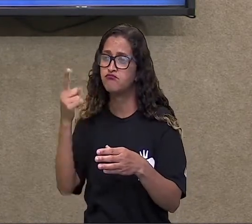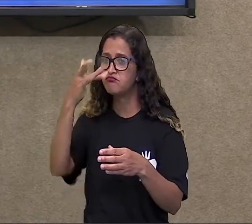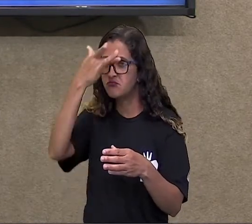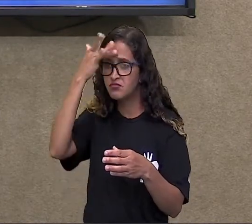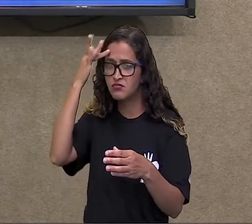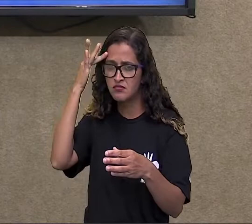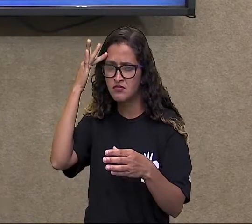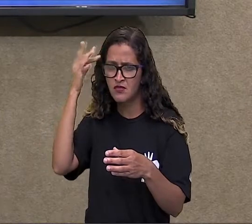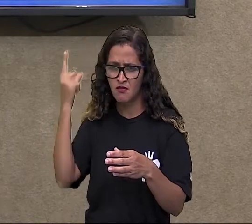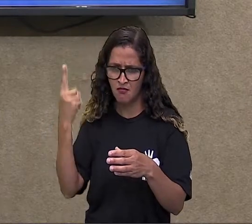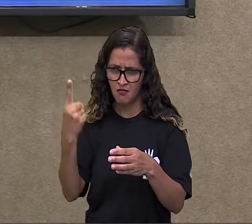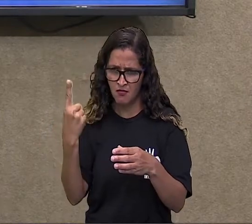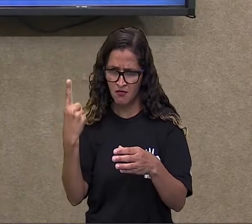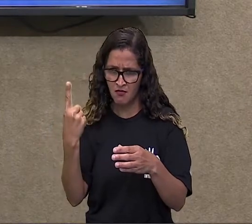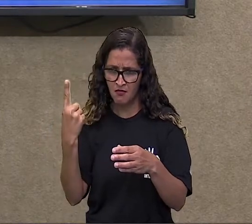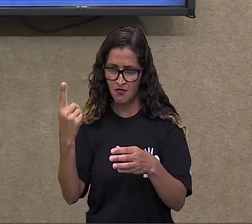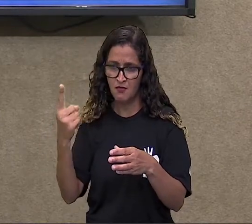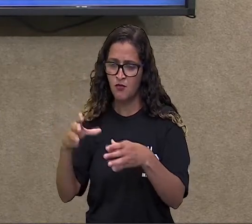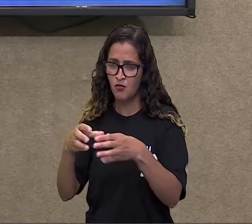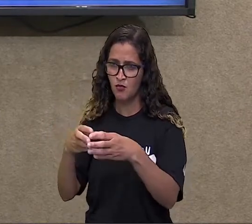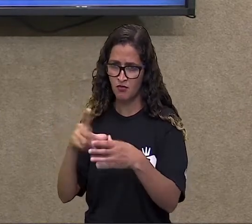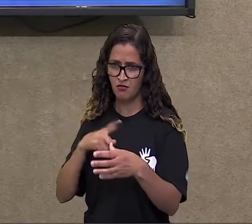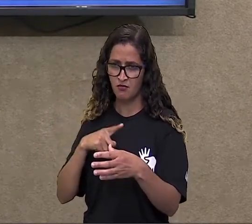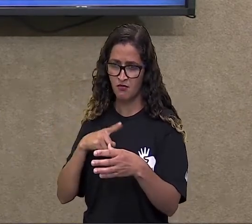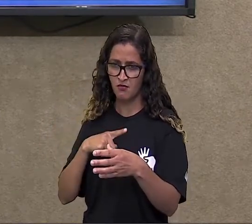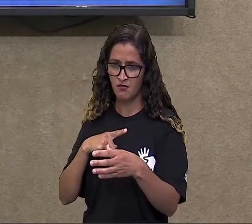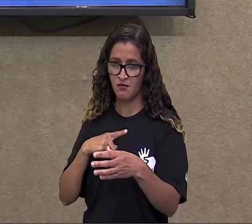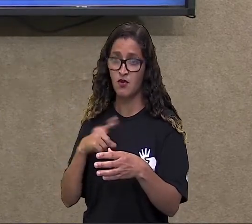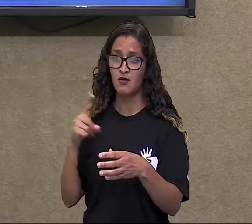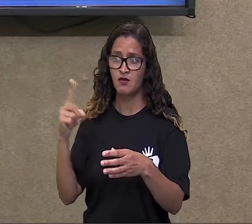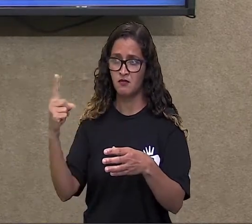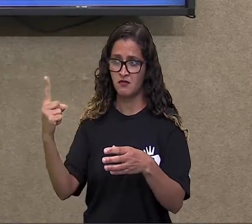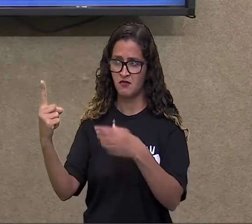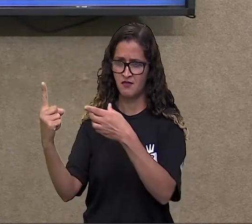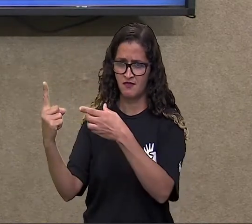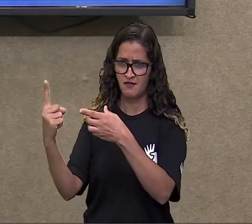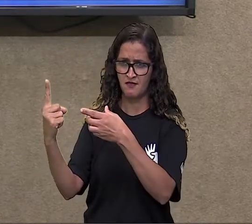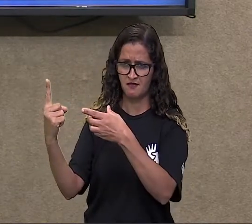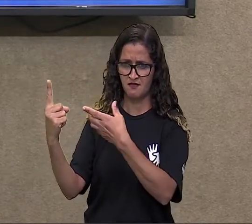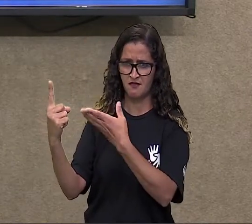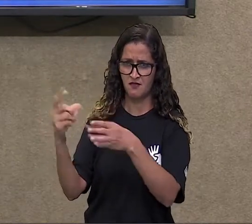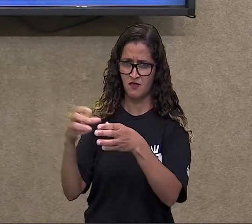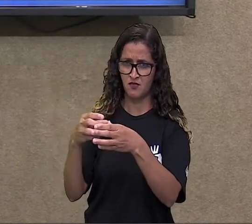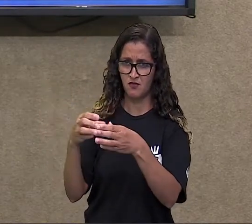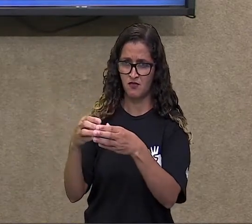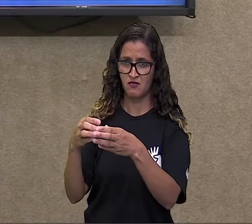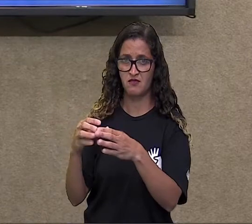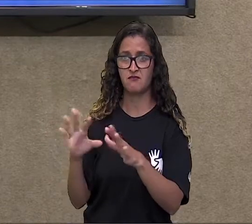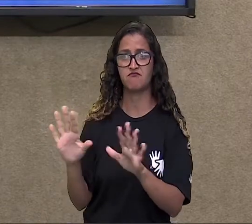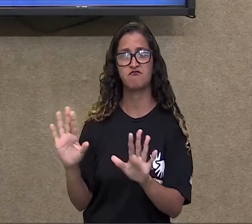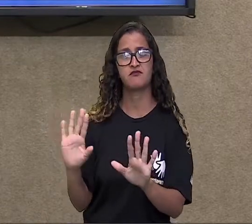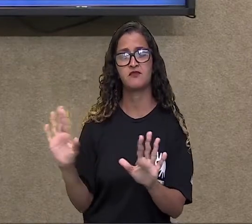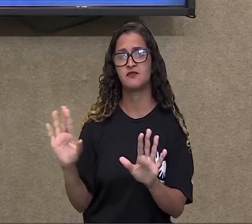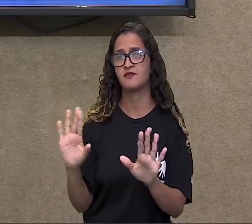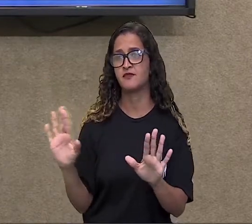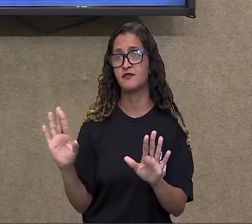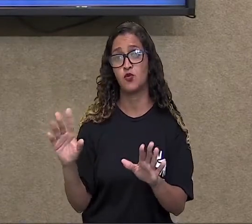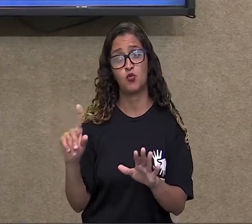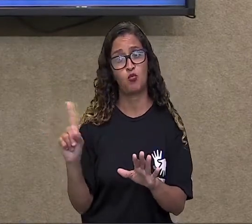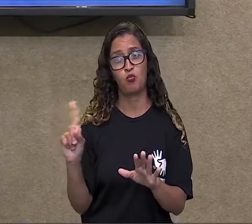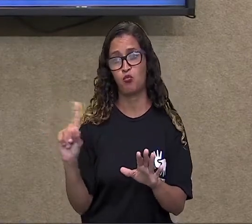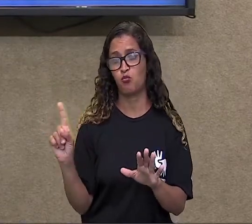você ficar sozinho ali, isolado, você está em um grupo? Então, não. Uma